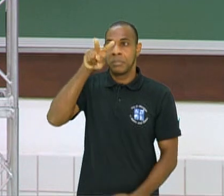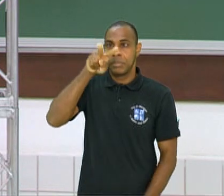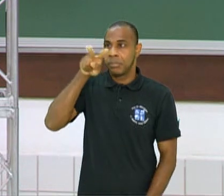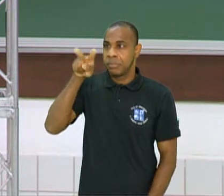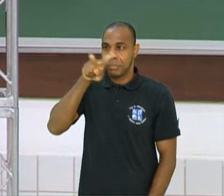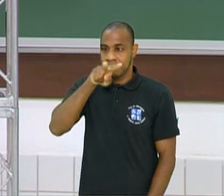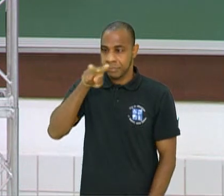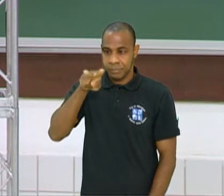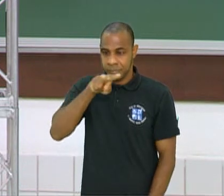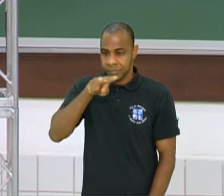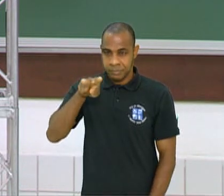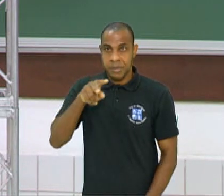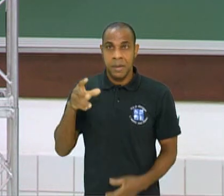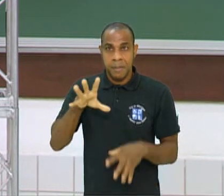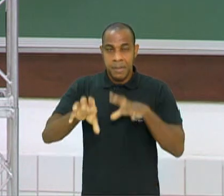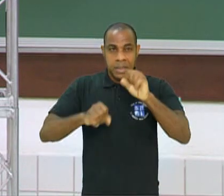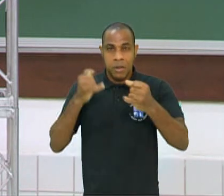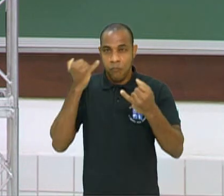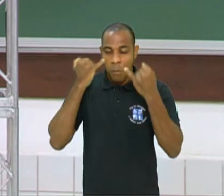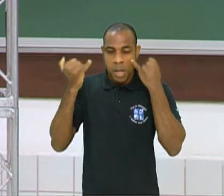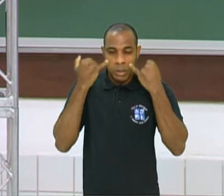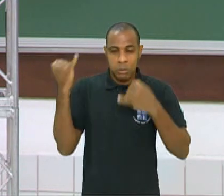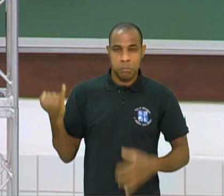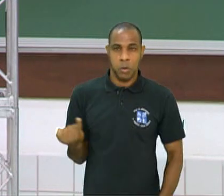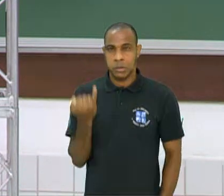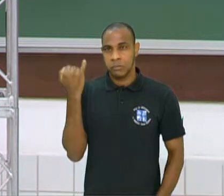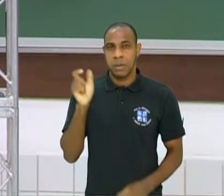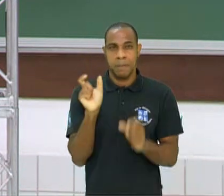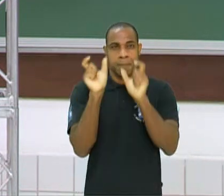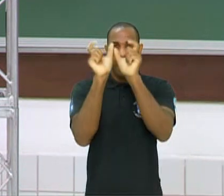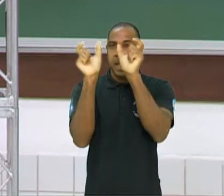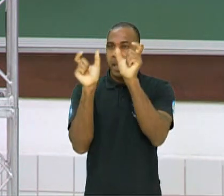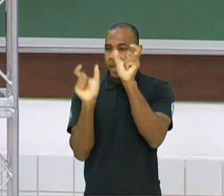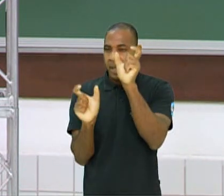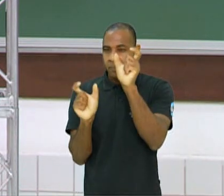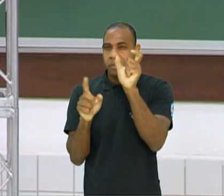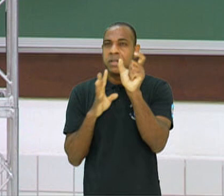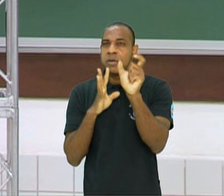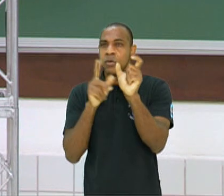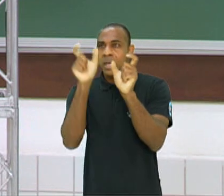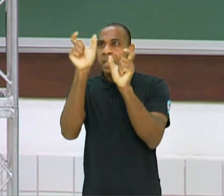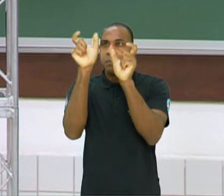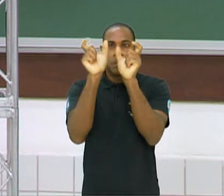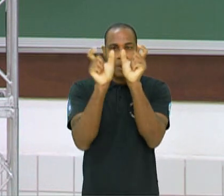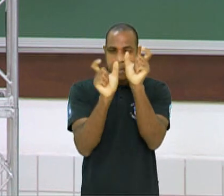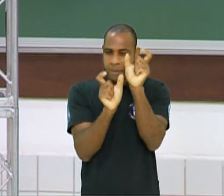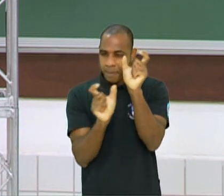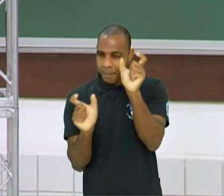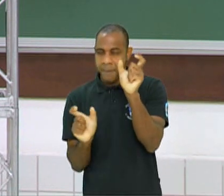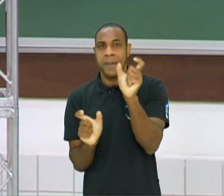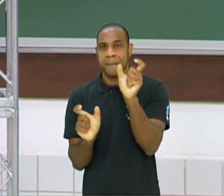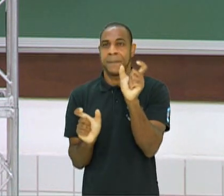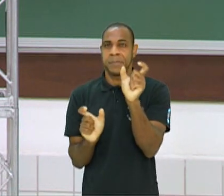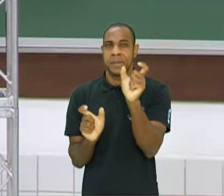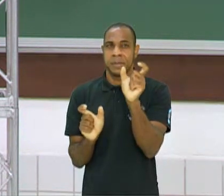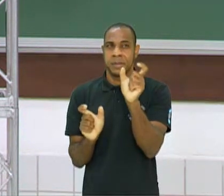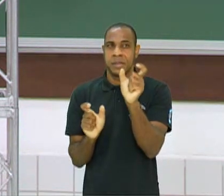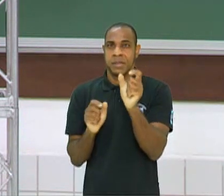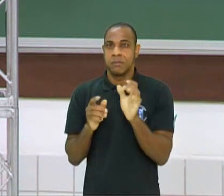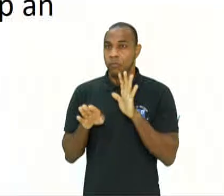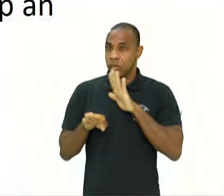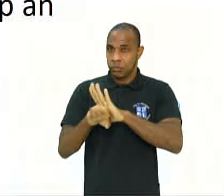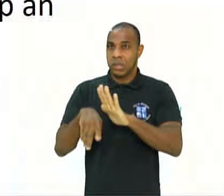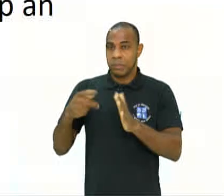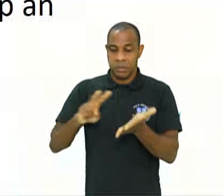cima, busca aquelas informações mais importantes, aquelas palavras mais cognatas que você conhece para te ajudar na interpretação. Beleza?